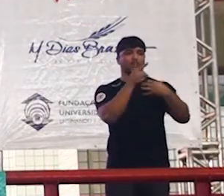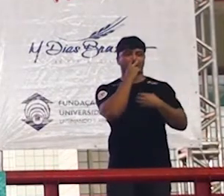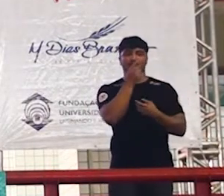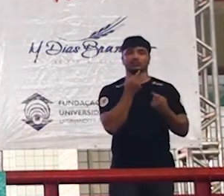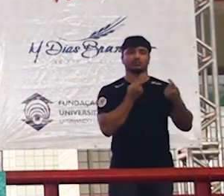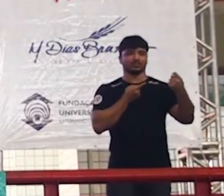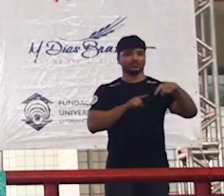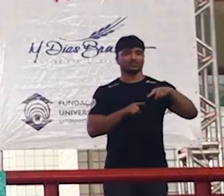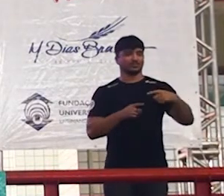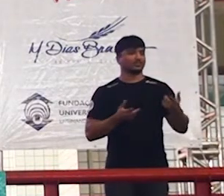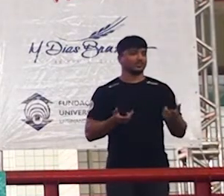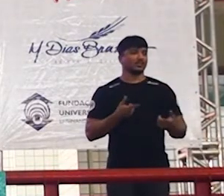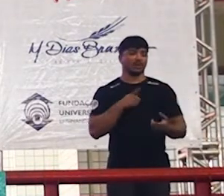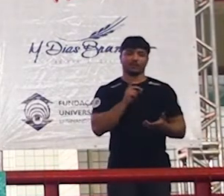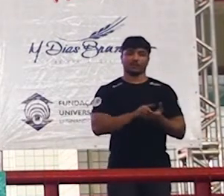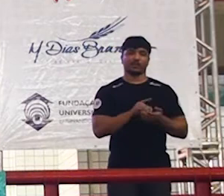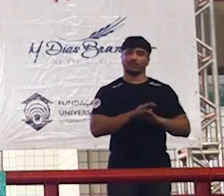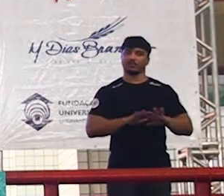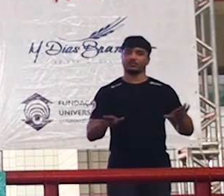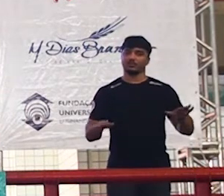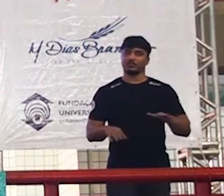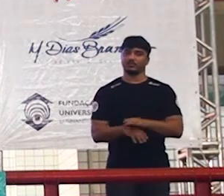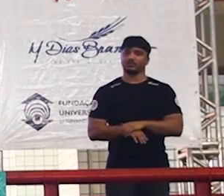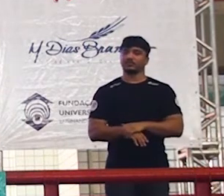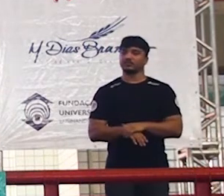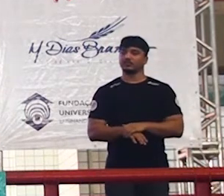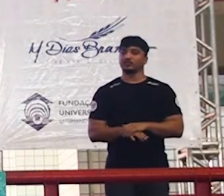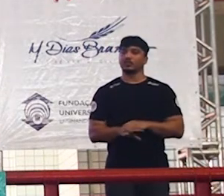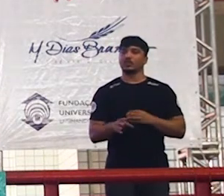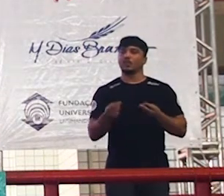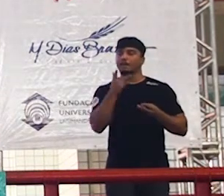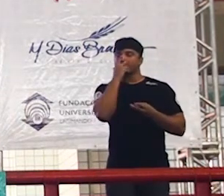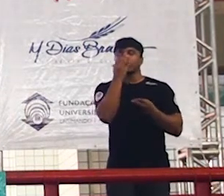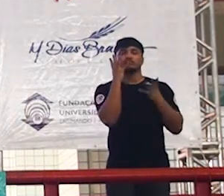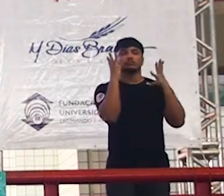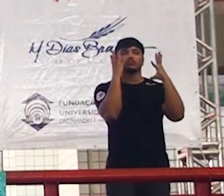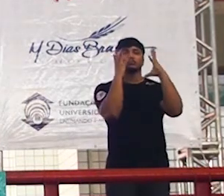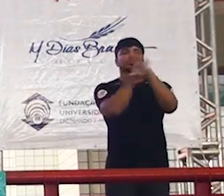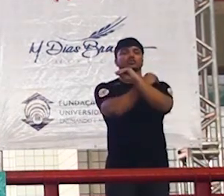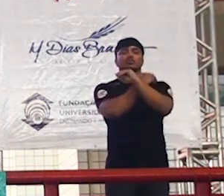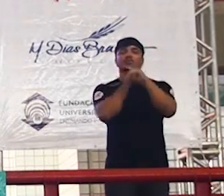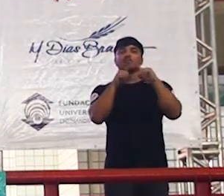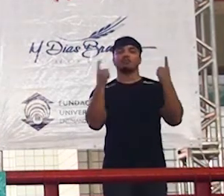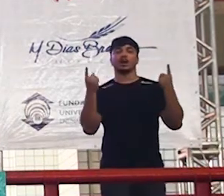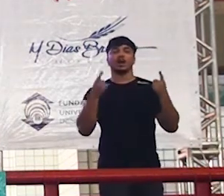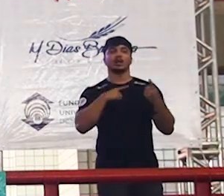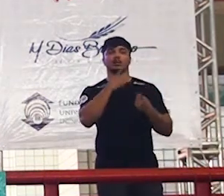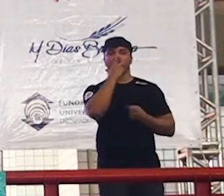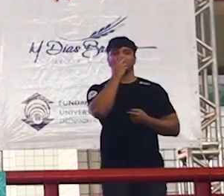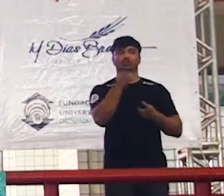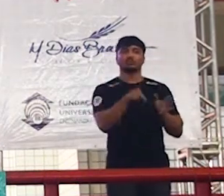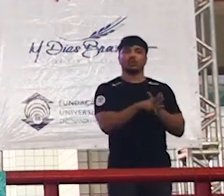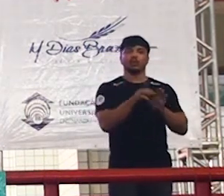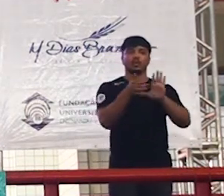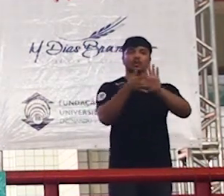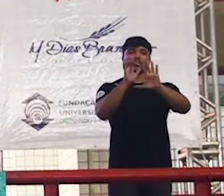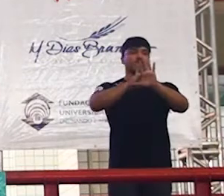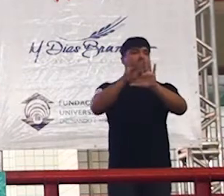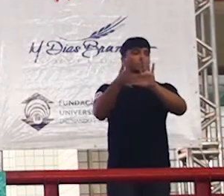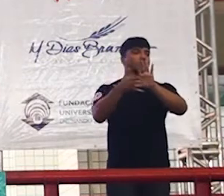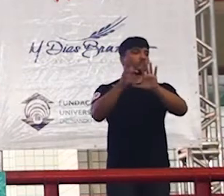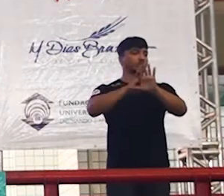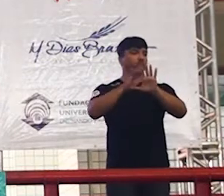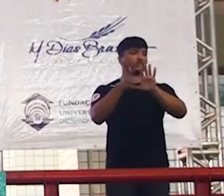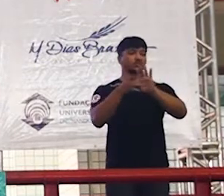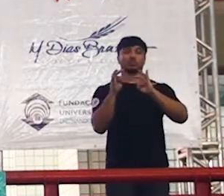não é? Mas é assim que funciona. Olha como é bonito, mas é uma grande metáfora. O texto todo